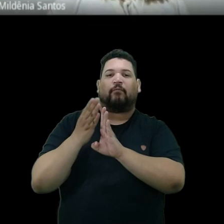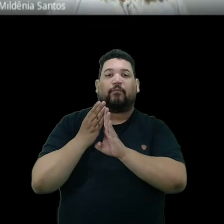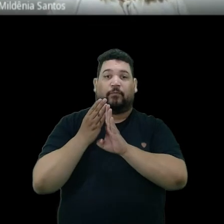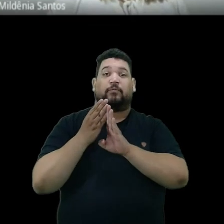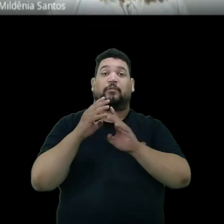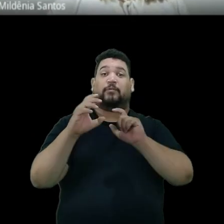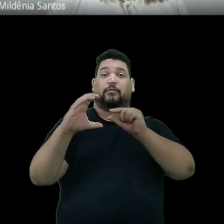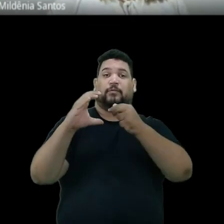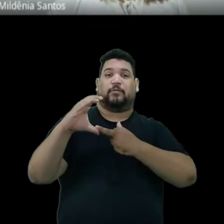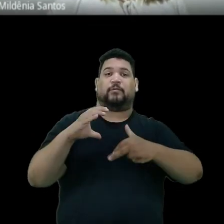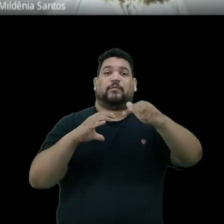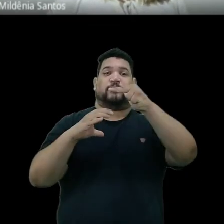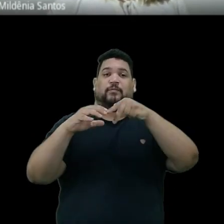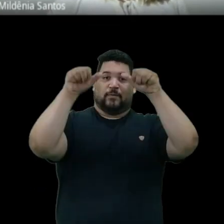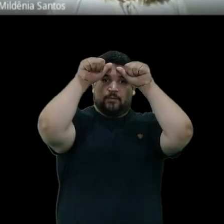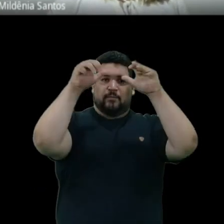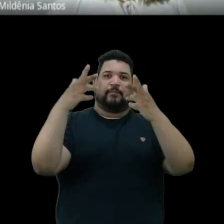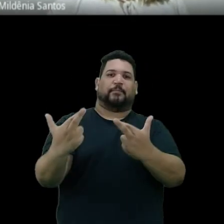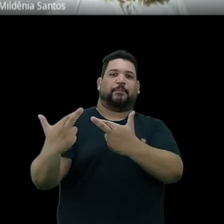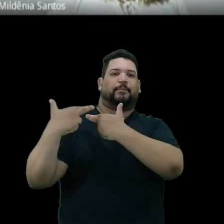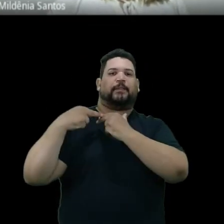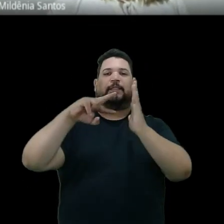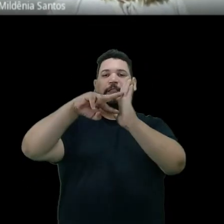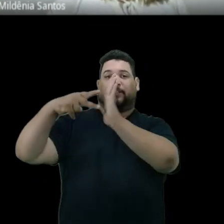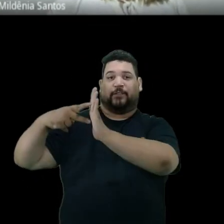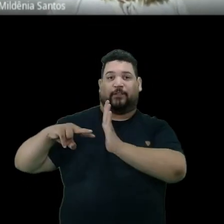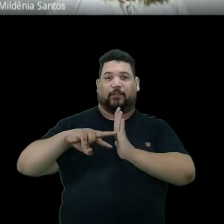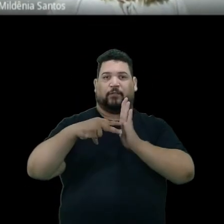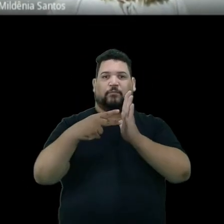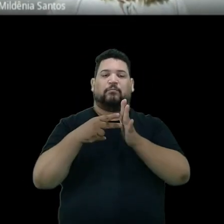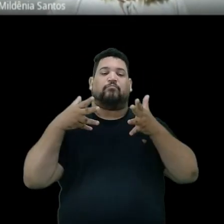responsabilidade, significado e implicações no processo.